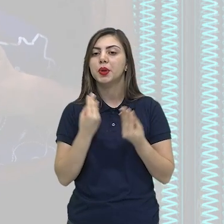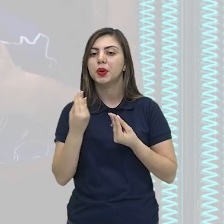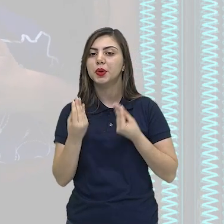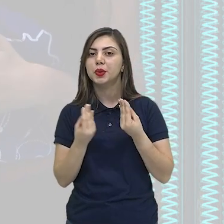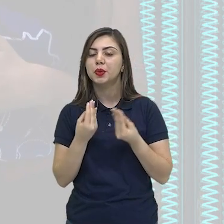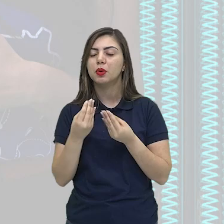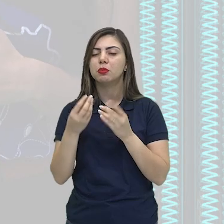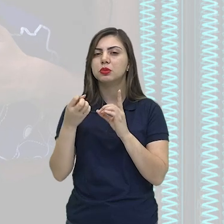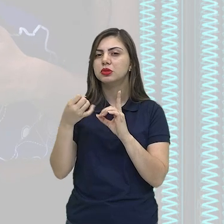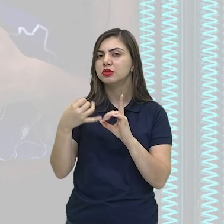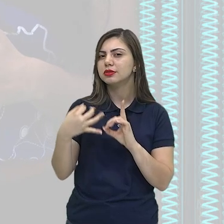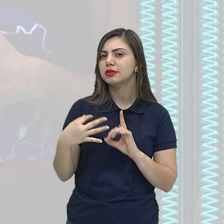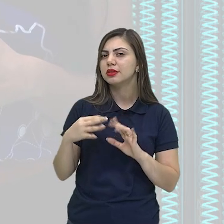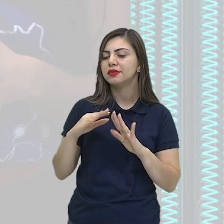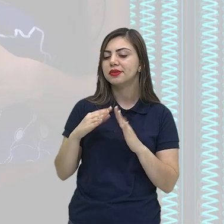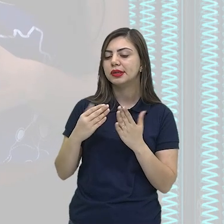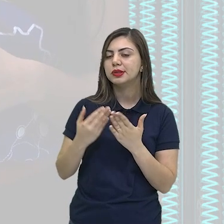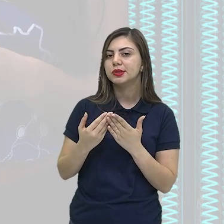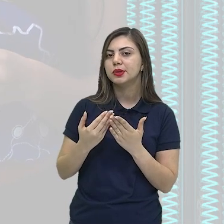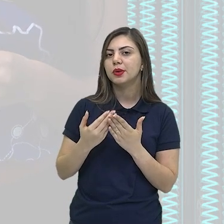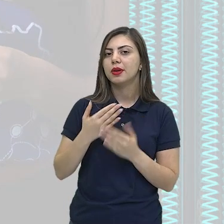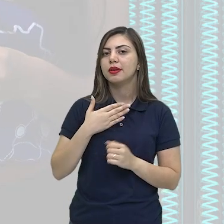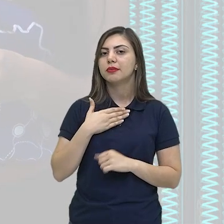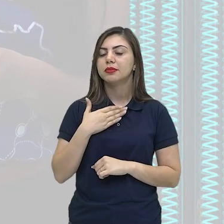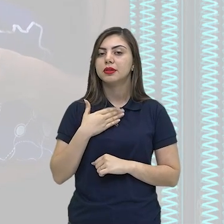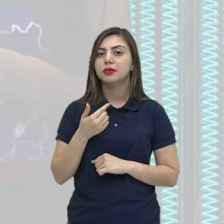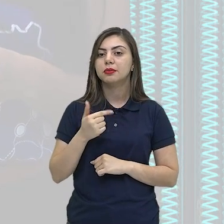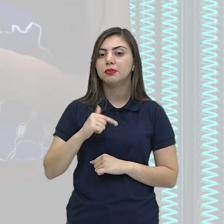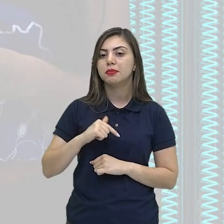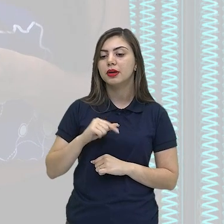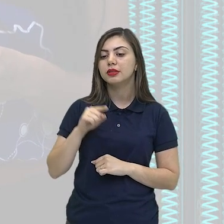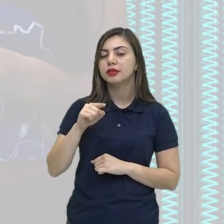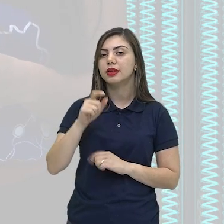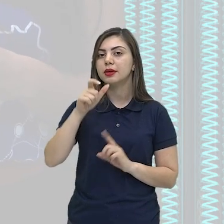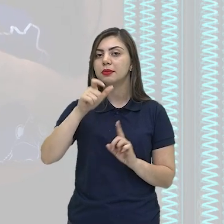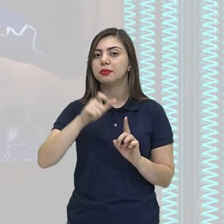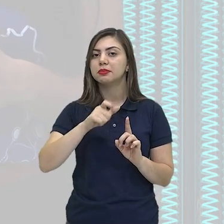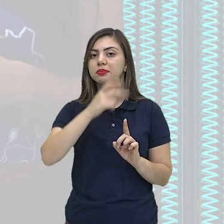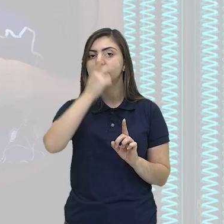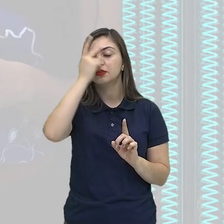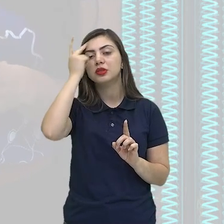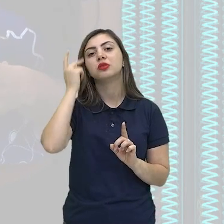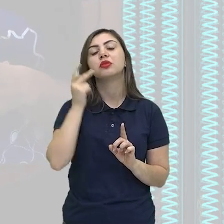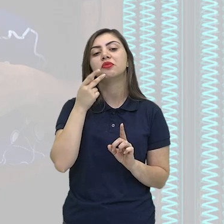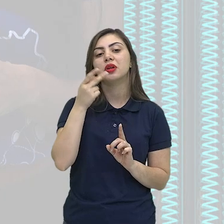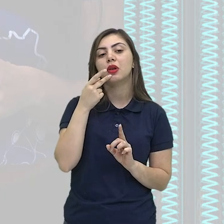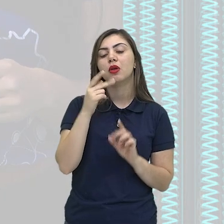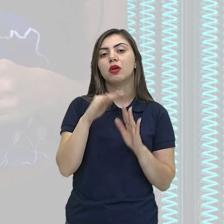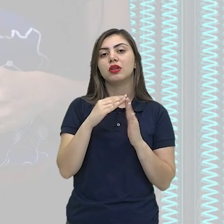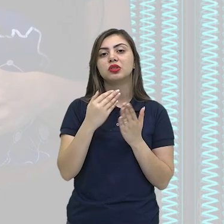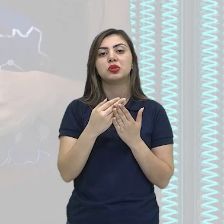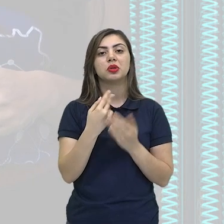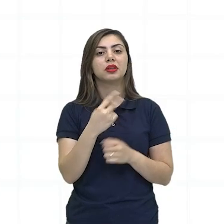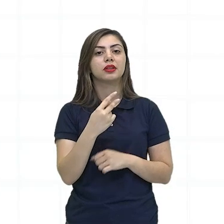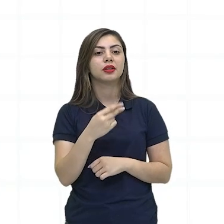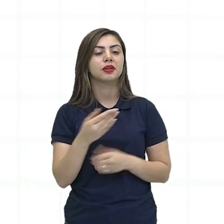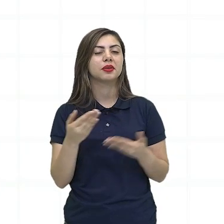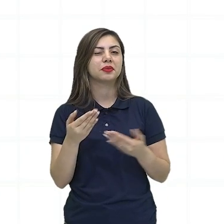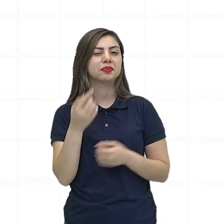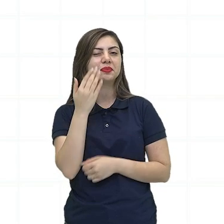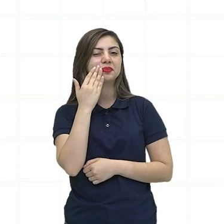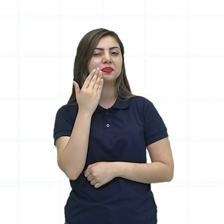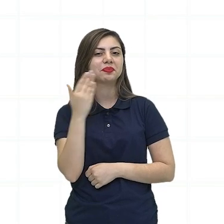para descrever a minha escola e ver também o que essa pessoa falou sobre a escola dela, ok? Let's